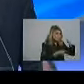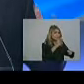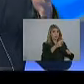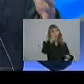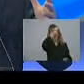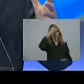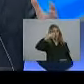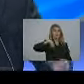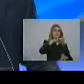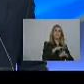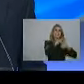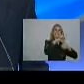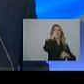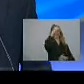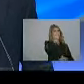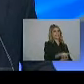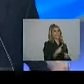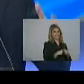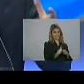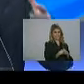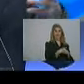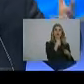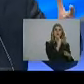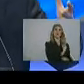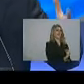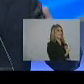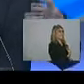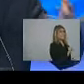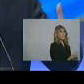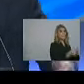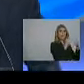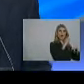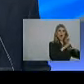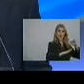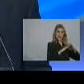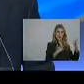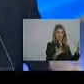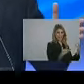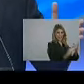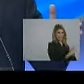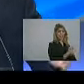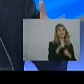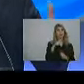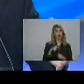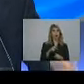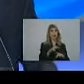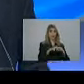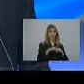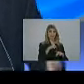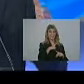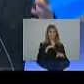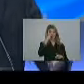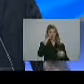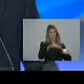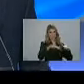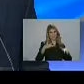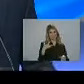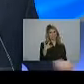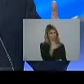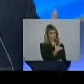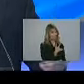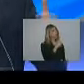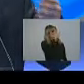é liderar uma cidade na direção de uma vida melhor, com qualidade para todos. Isso passa por ter uma população saudável.